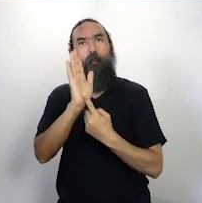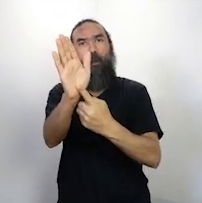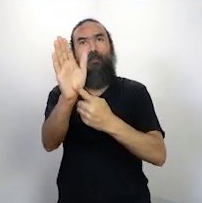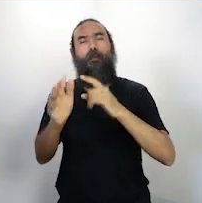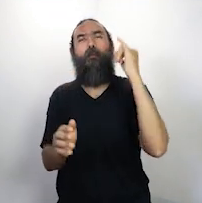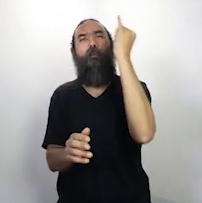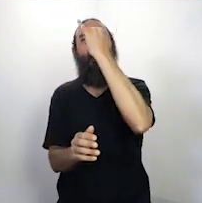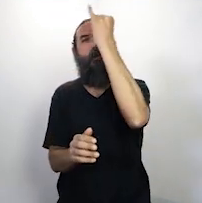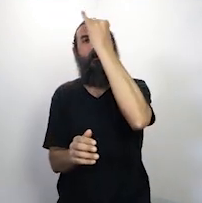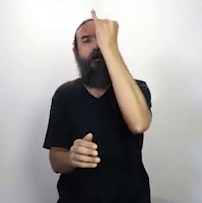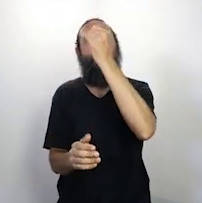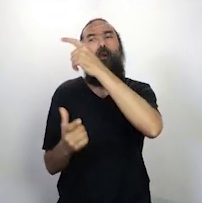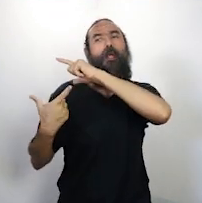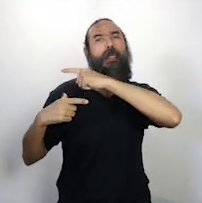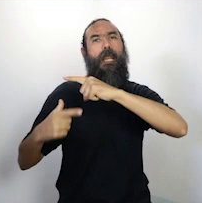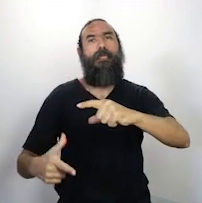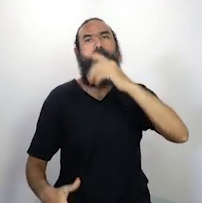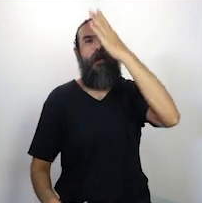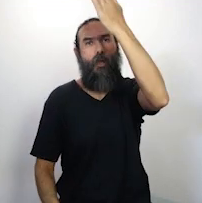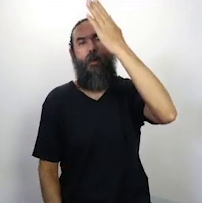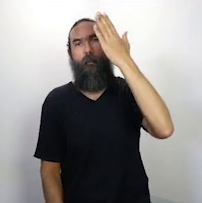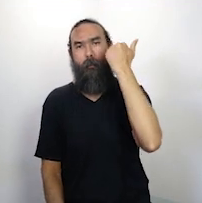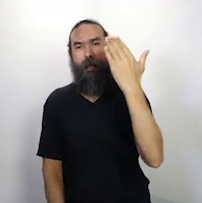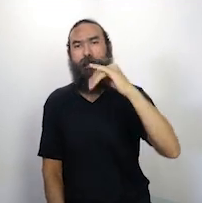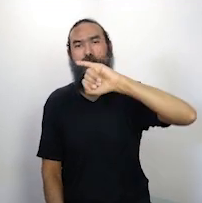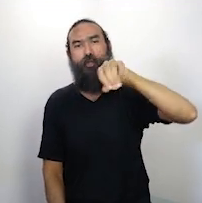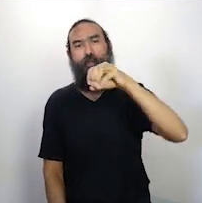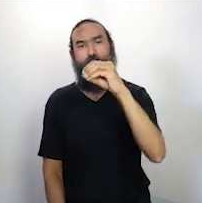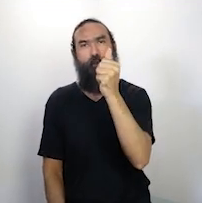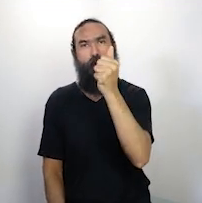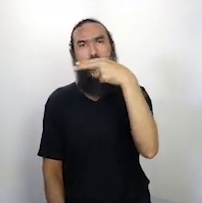as Yalorixás e mulheres negras que garantiram que essas